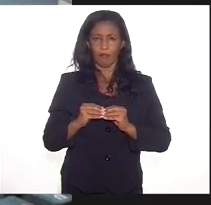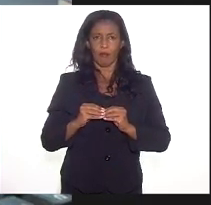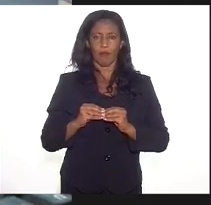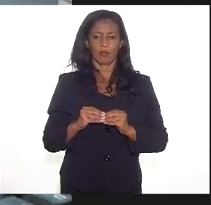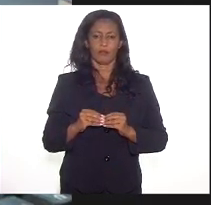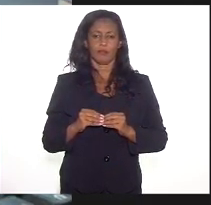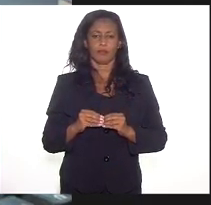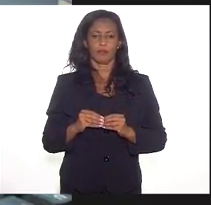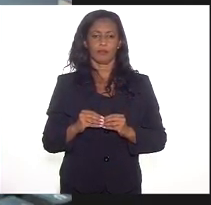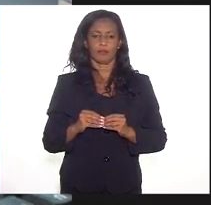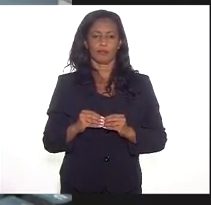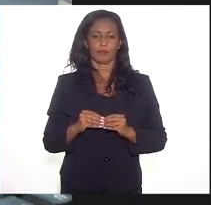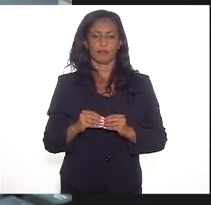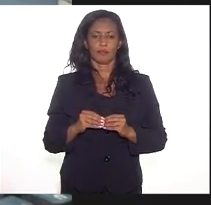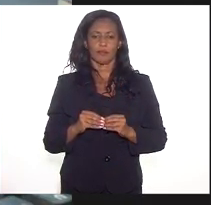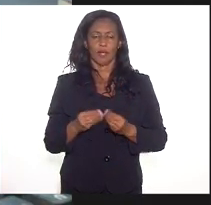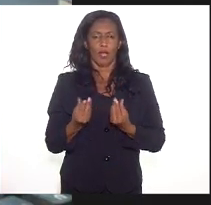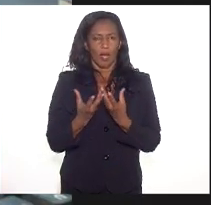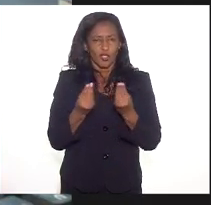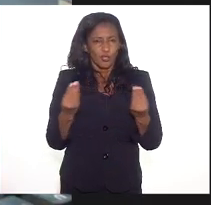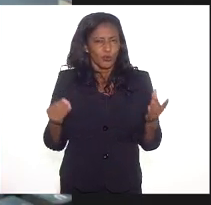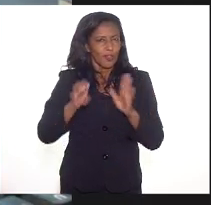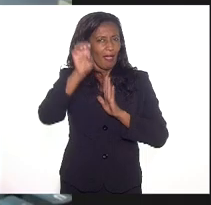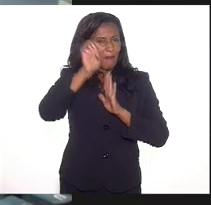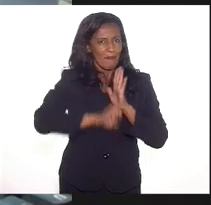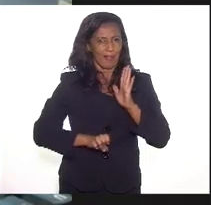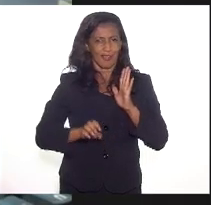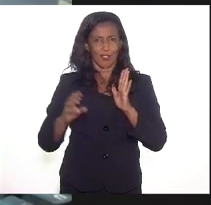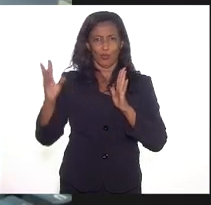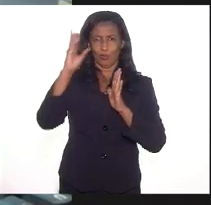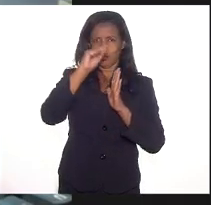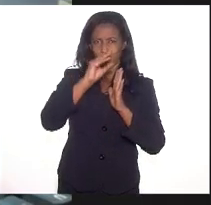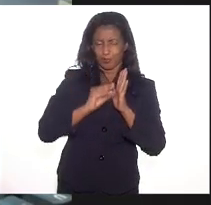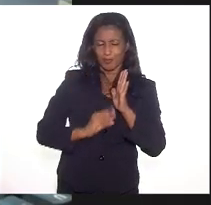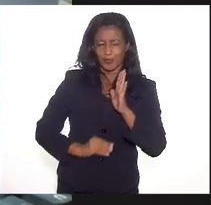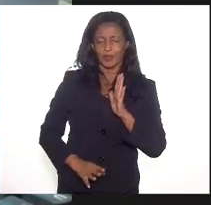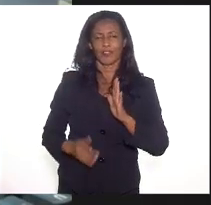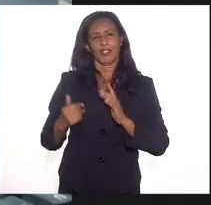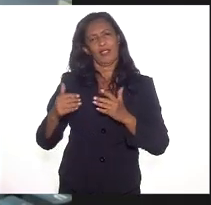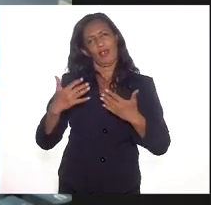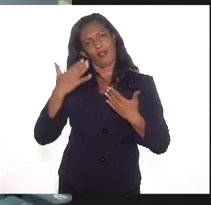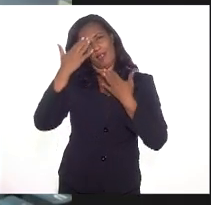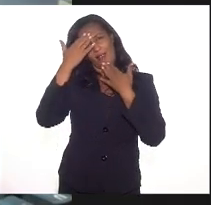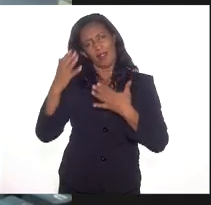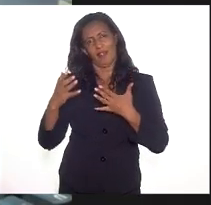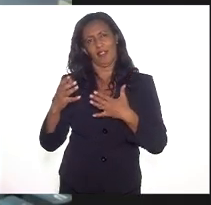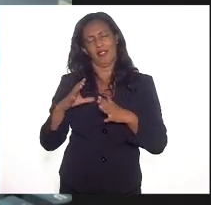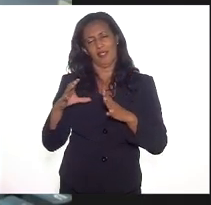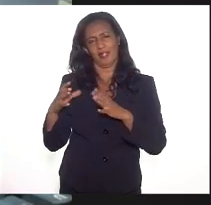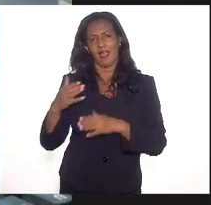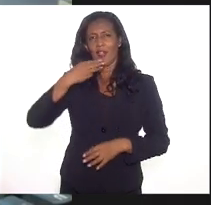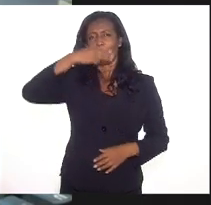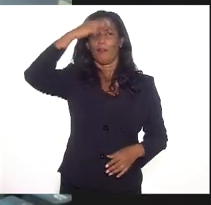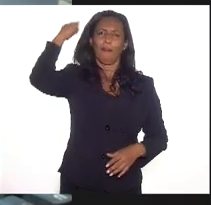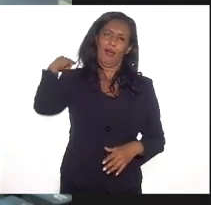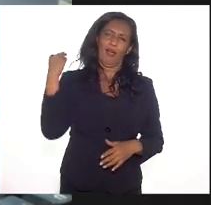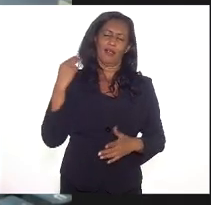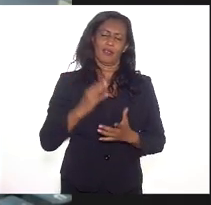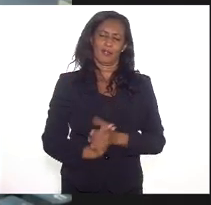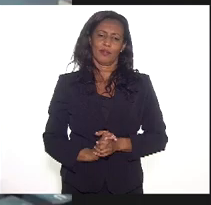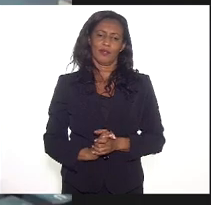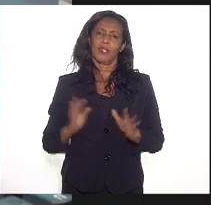ali as muitas emendas que chegaram. Então, quero agradecer ao esforço coletivo, ao deputado Márcio Pacheco